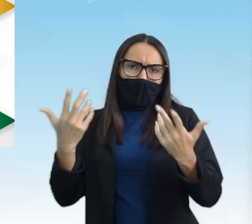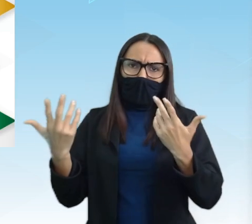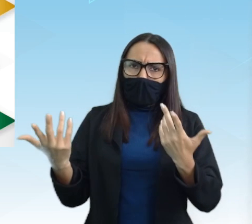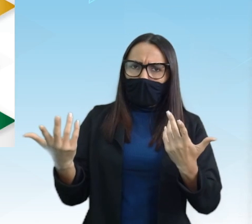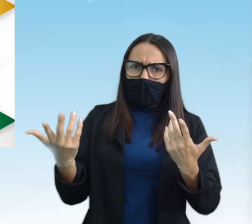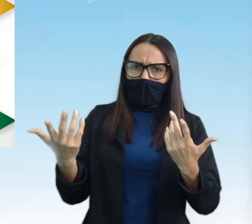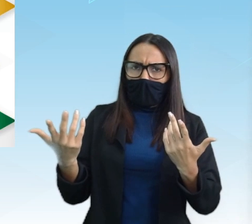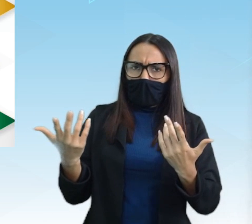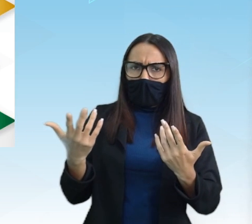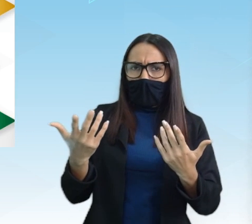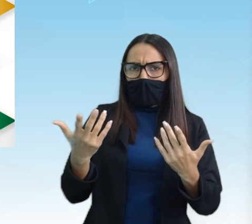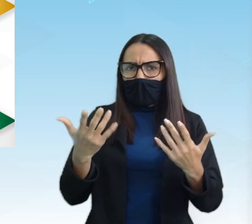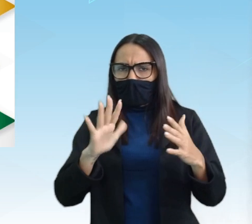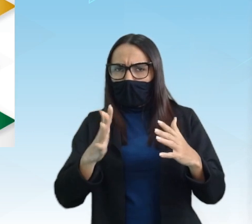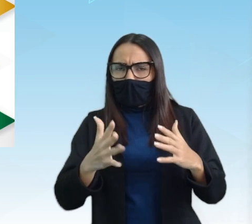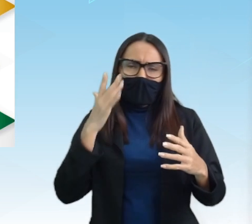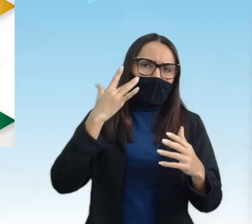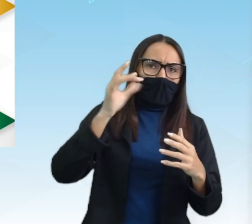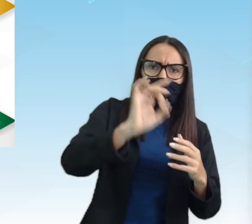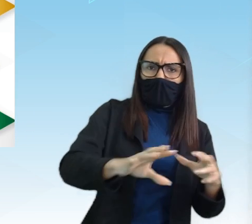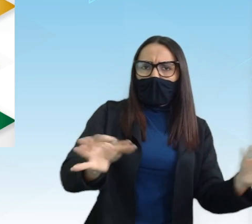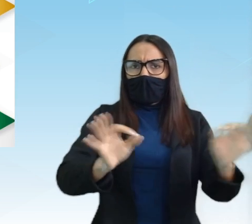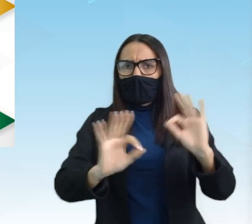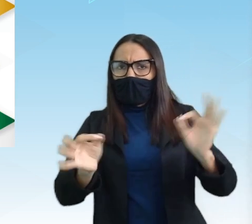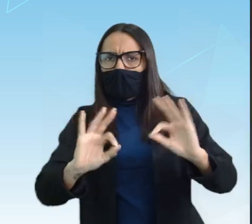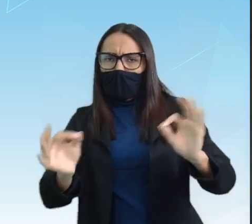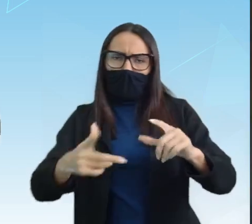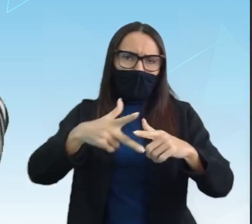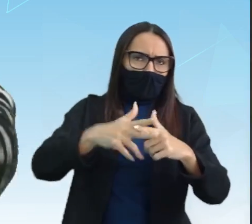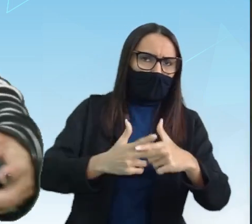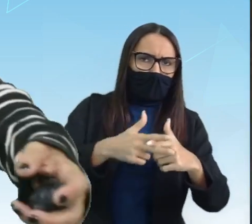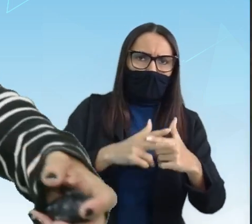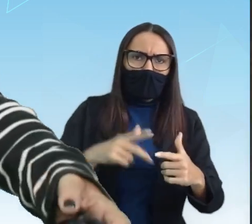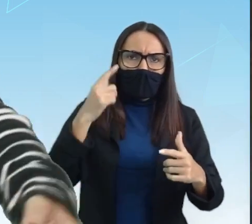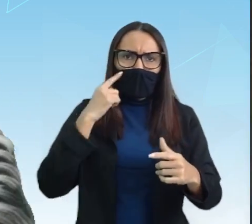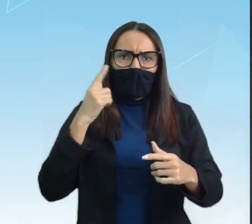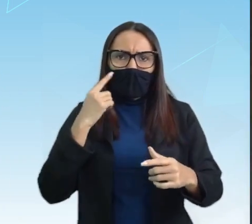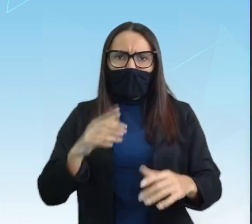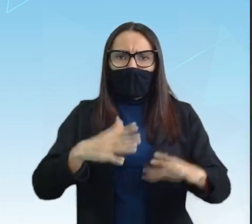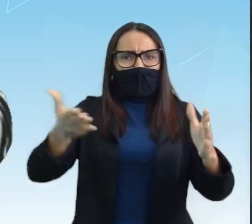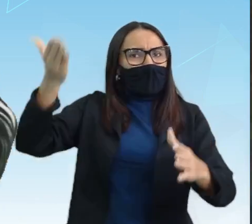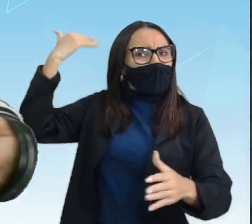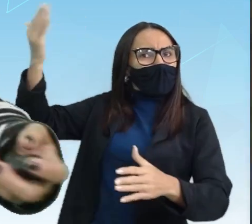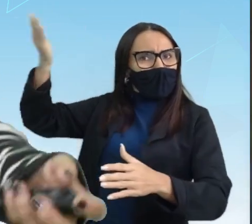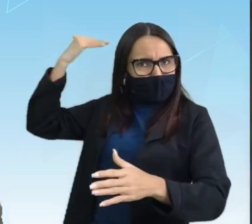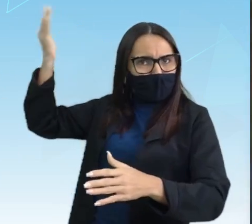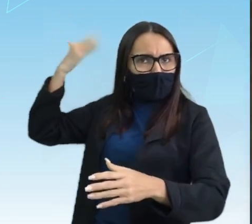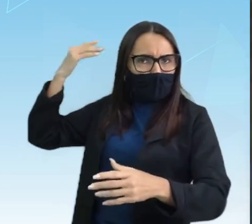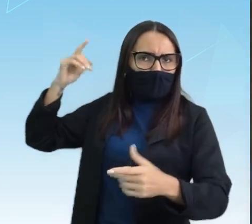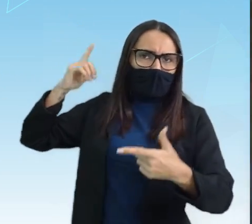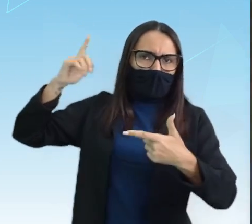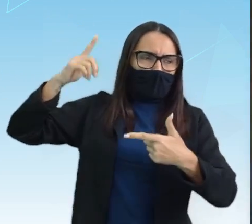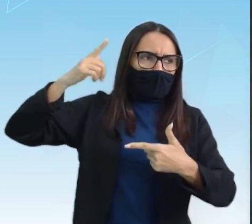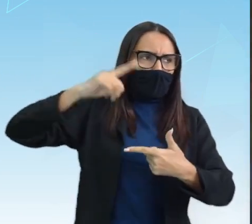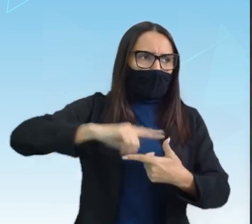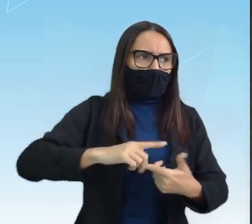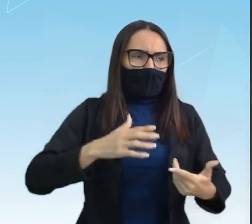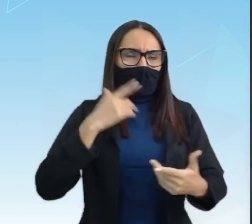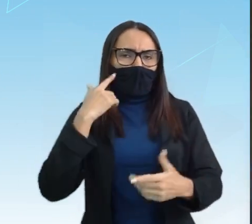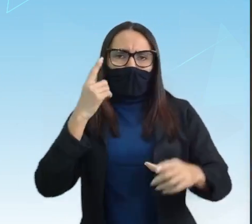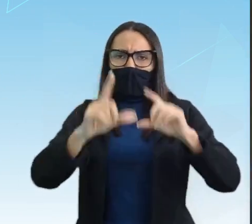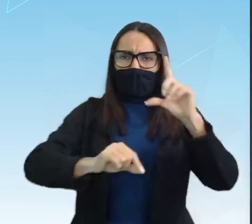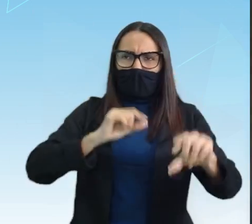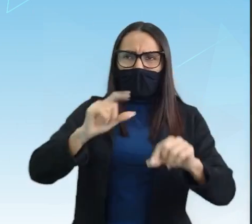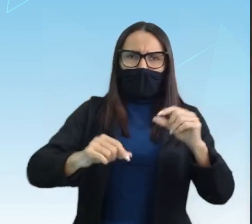quê? Só, sem nenhuma mecanização, só coisa bem arcaica, tradicionais, e não há uma